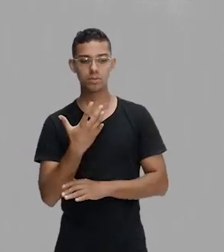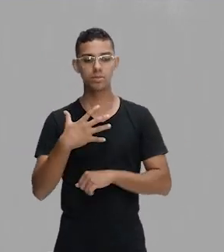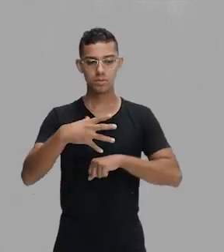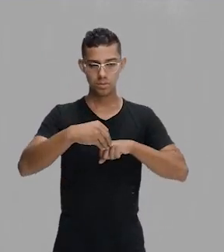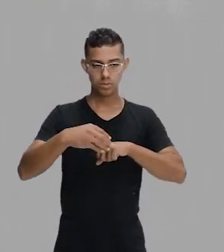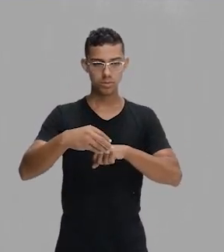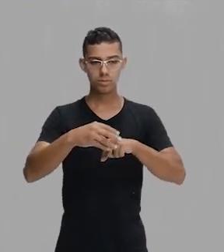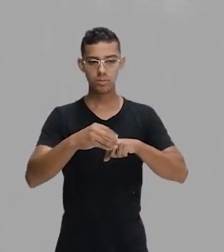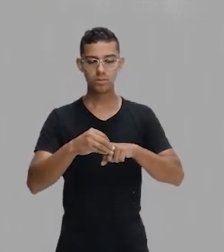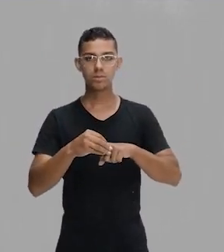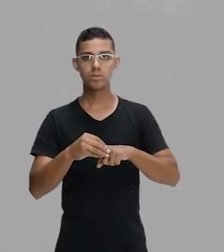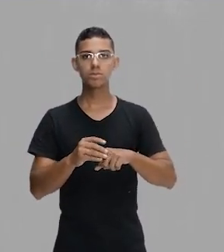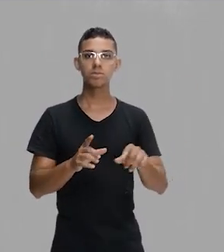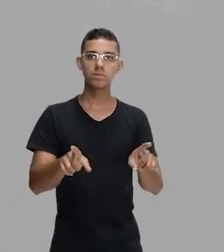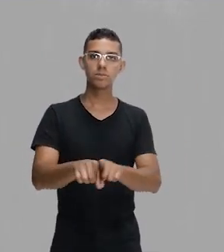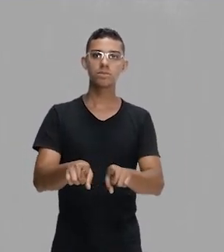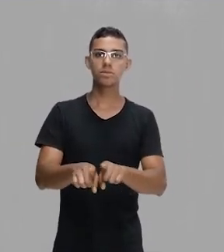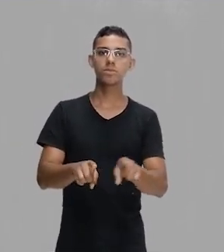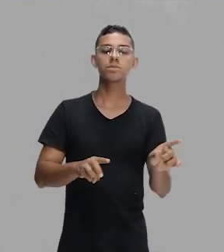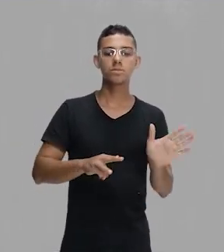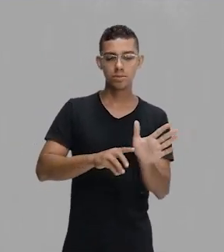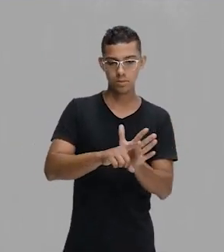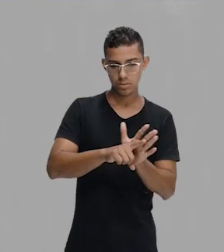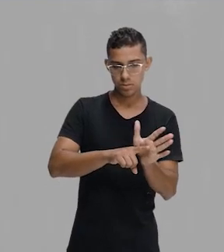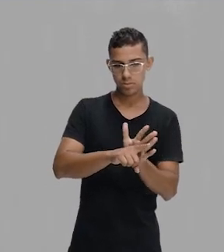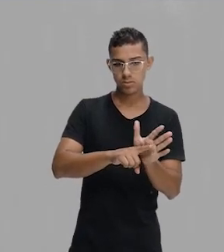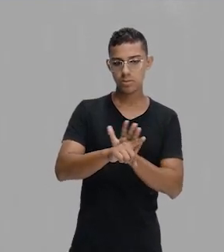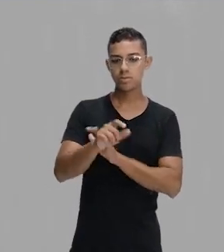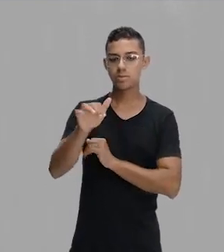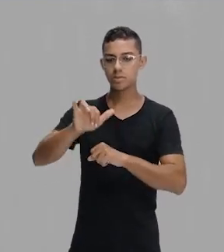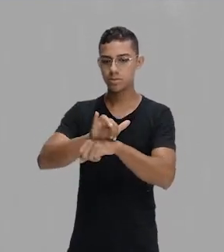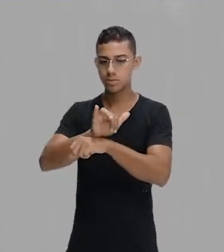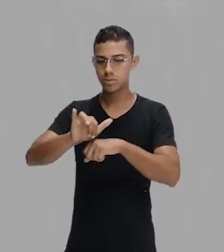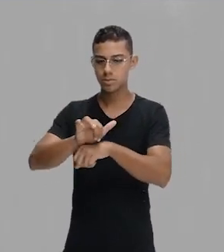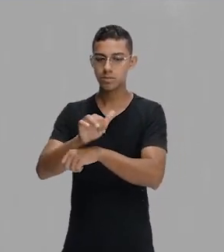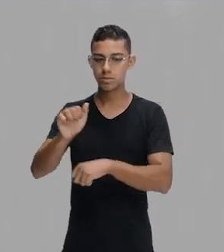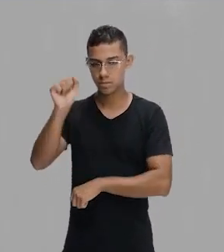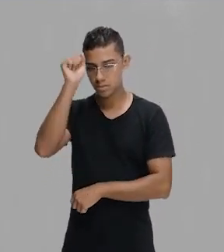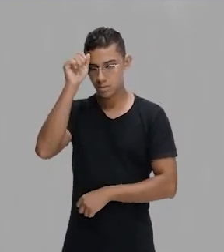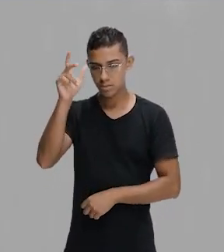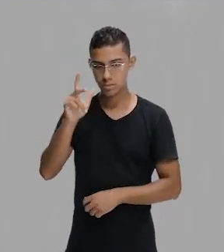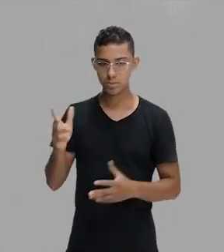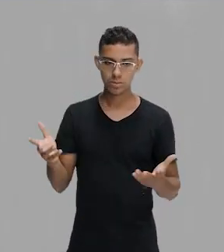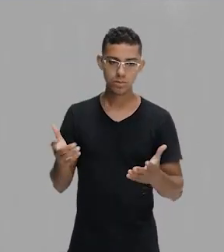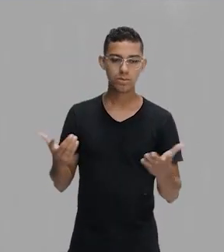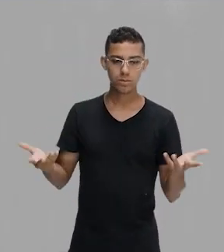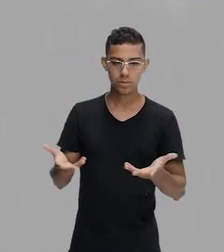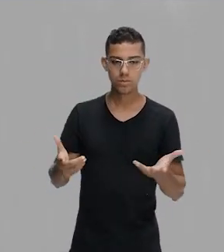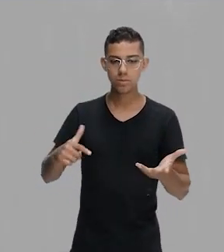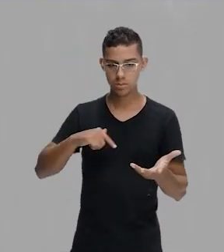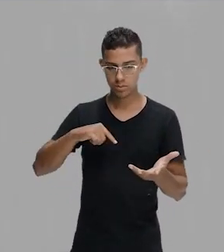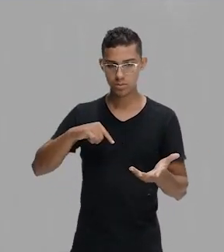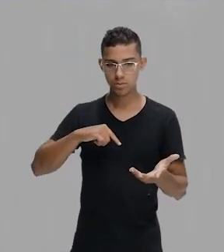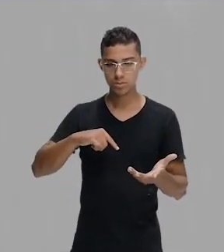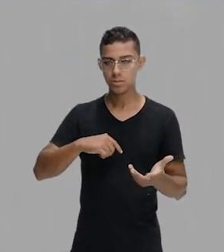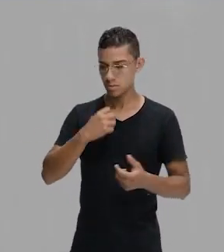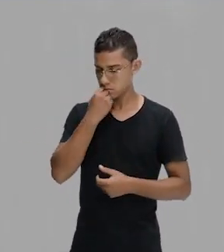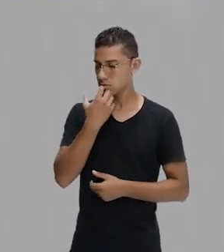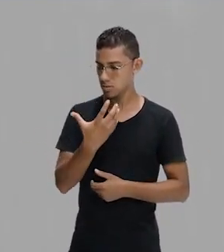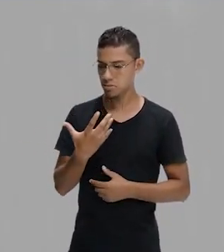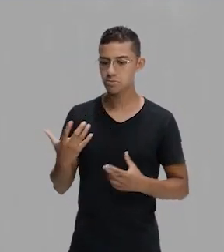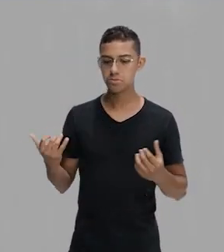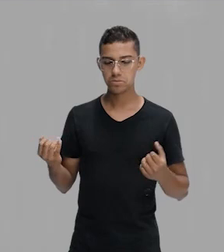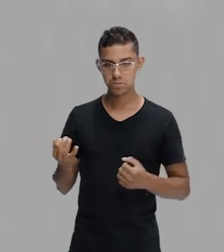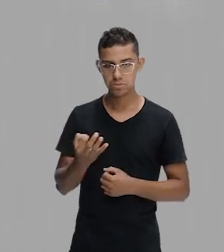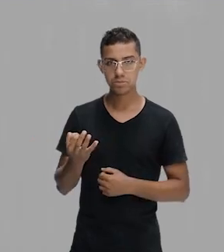conhecimento. Até mesmo uma pesquisa que você vai fazer no YouTube, por exemplo, eu cobro muito meus alunos, né? Hoje nós temos essa ferramenta maravilhosa que serve